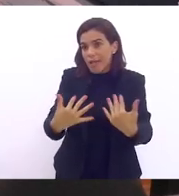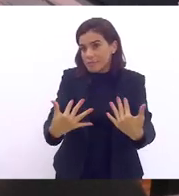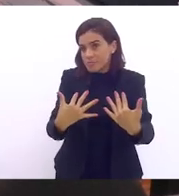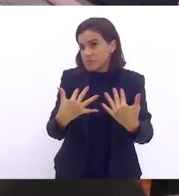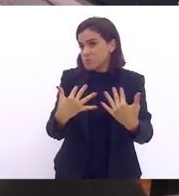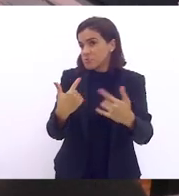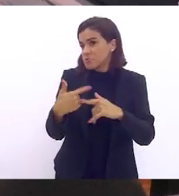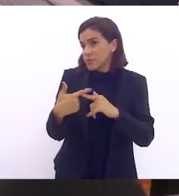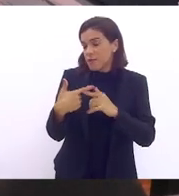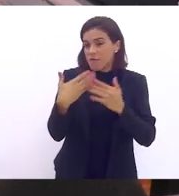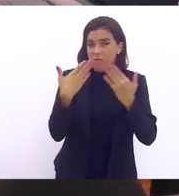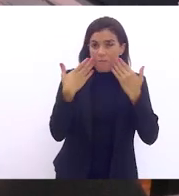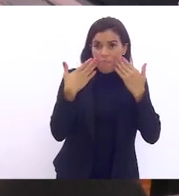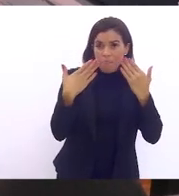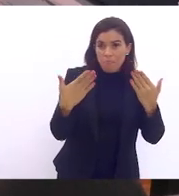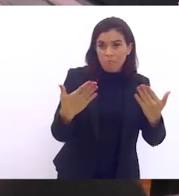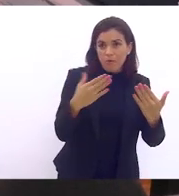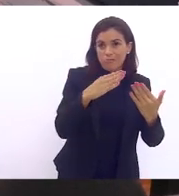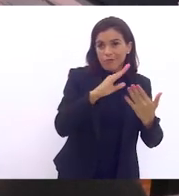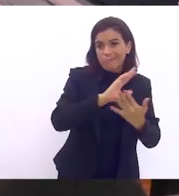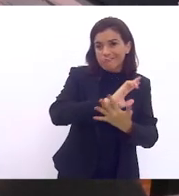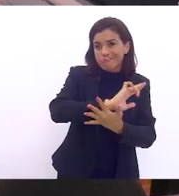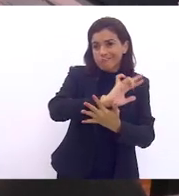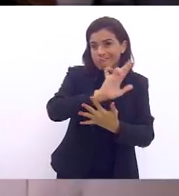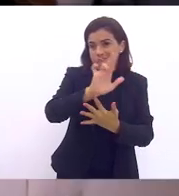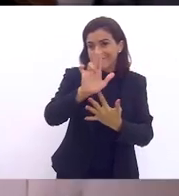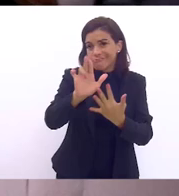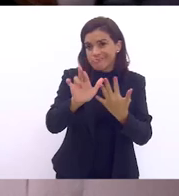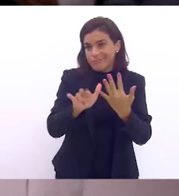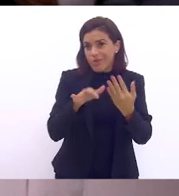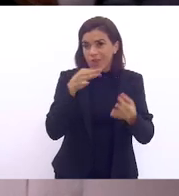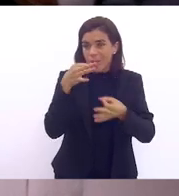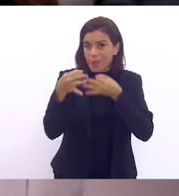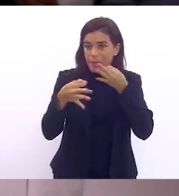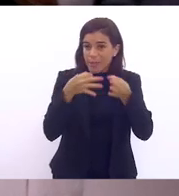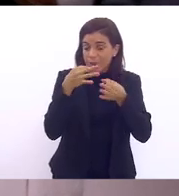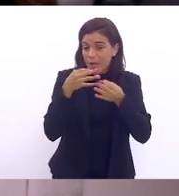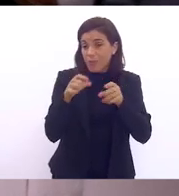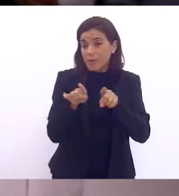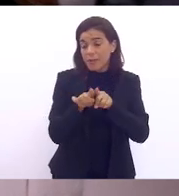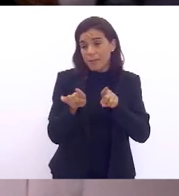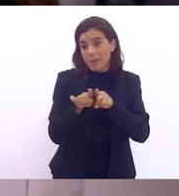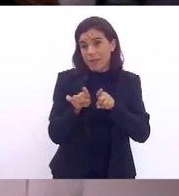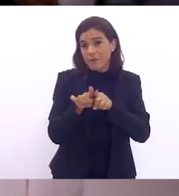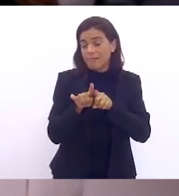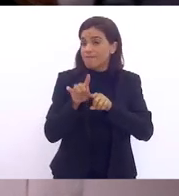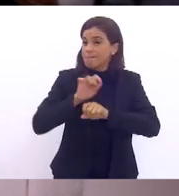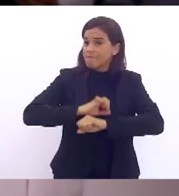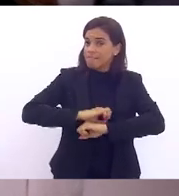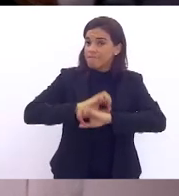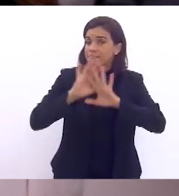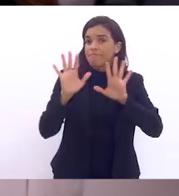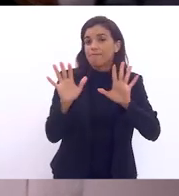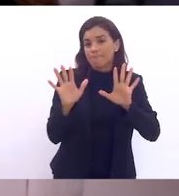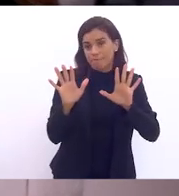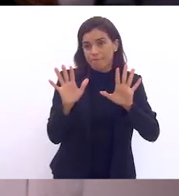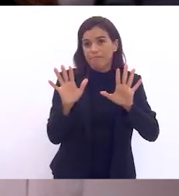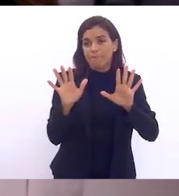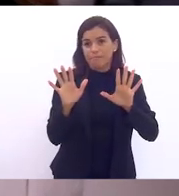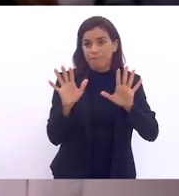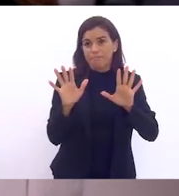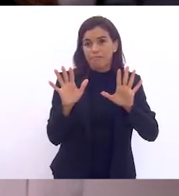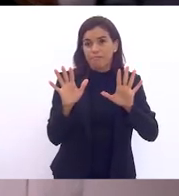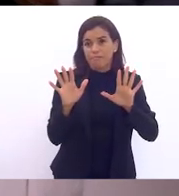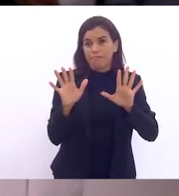aqui diferentes pontos de vista eh e fica claro que eh todas